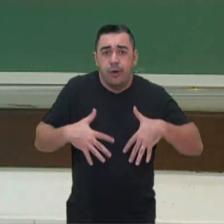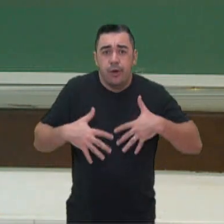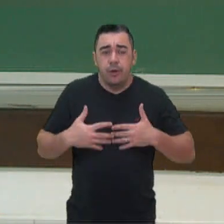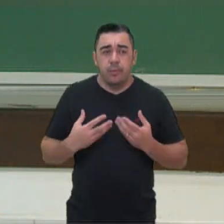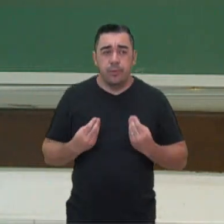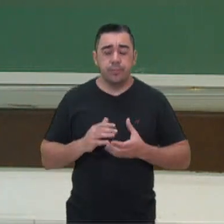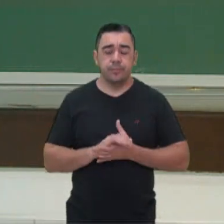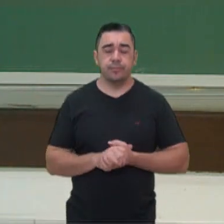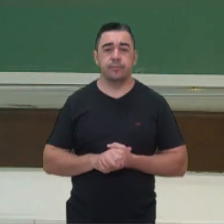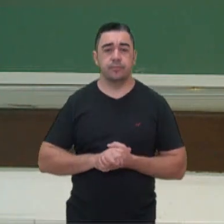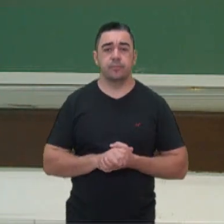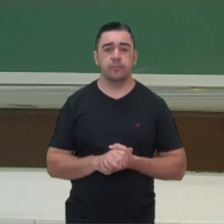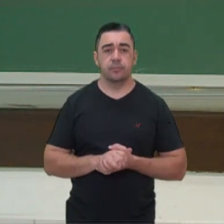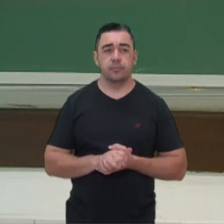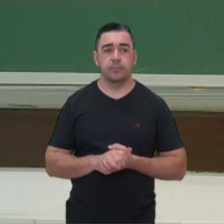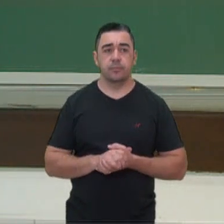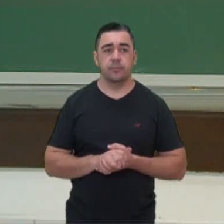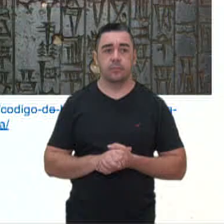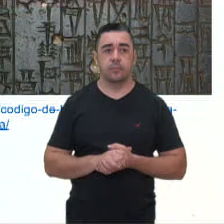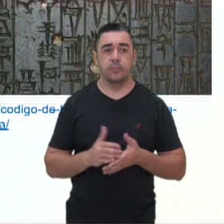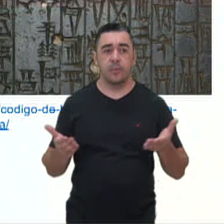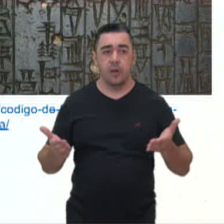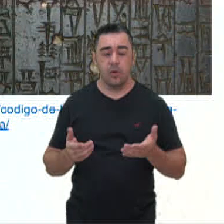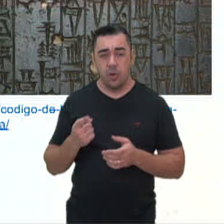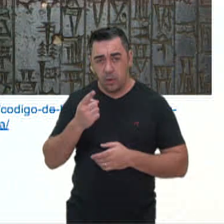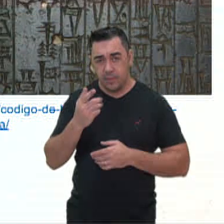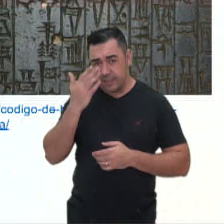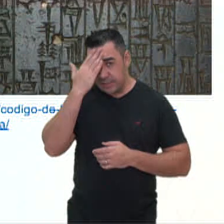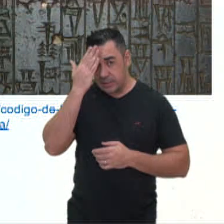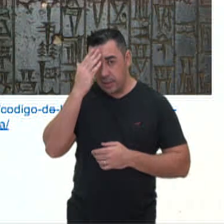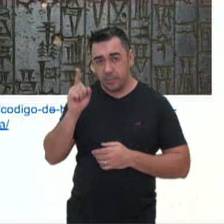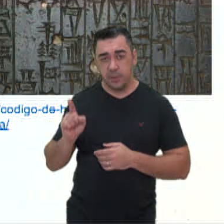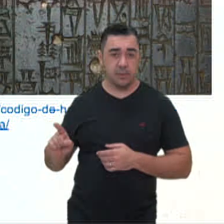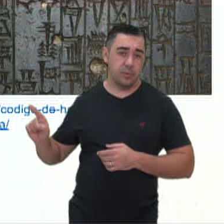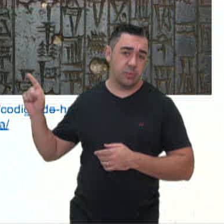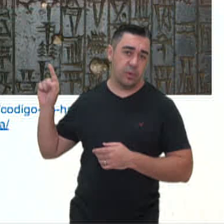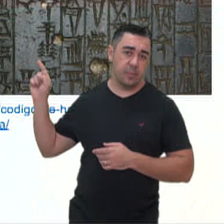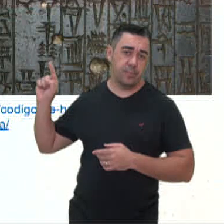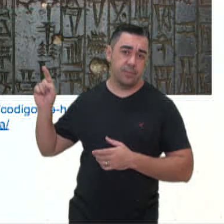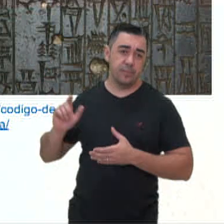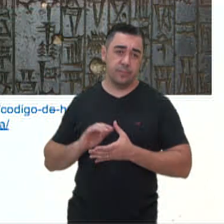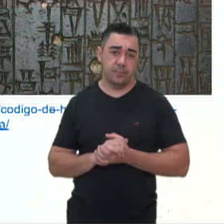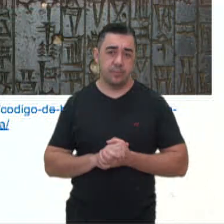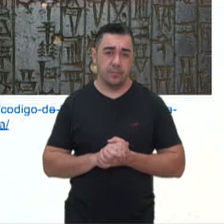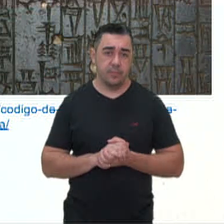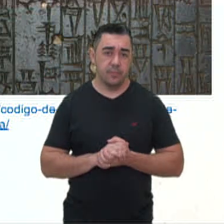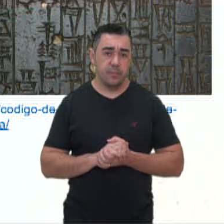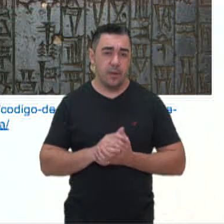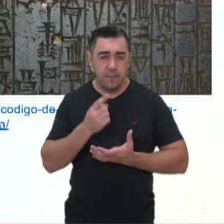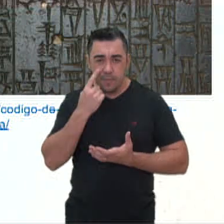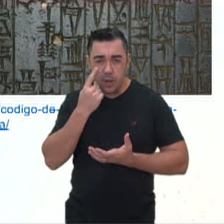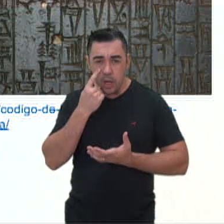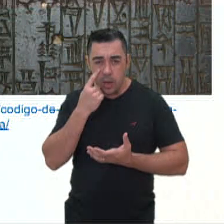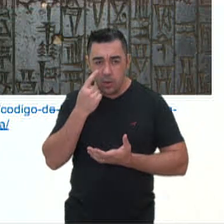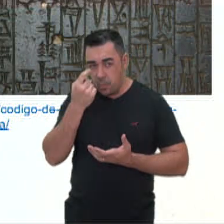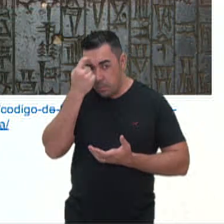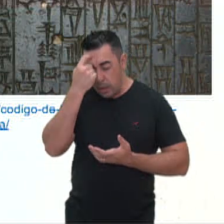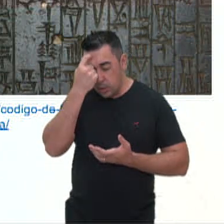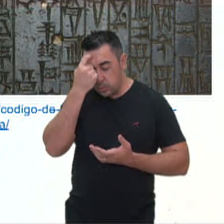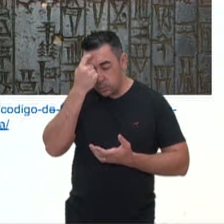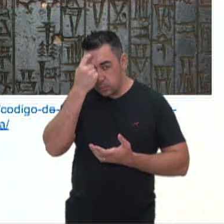lá. Turma, por favor, saiba esta ideia. Veja, quando eu penso alguma coisa,